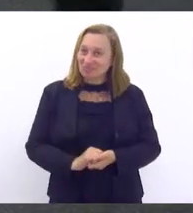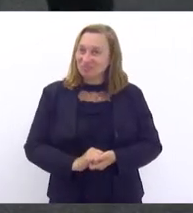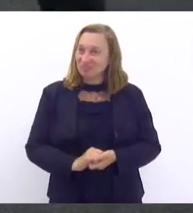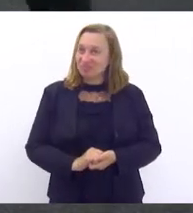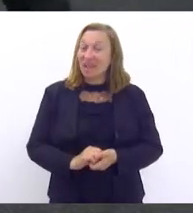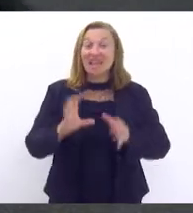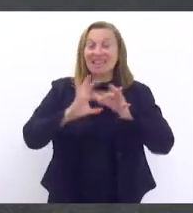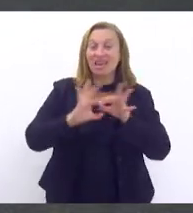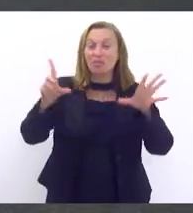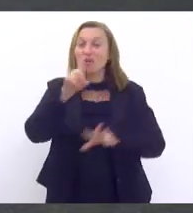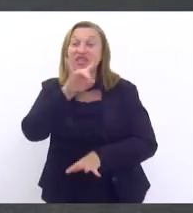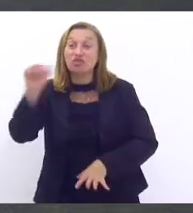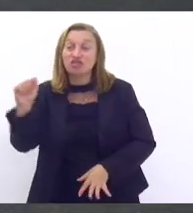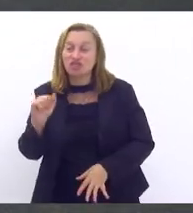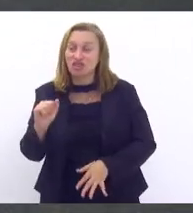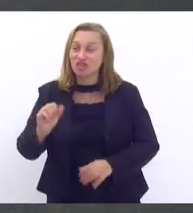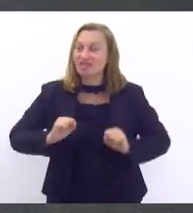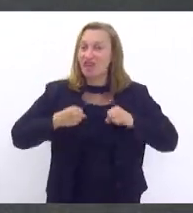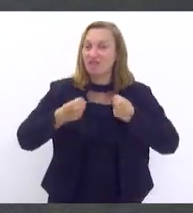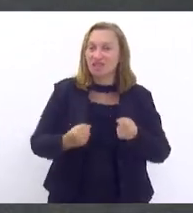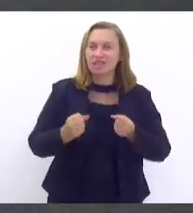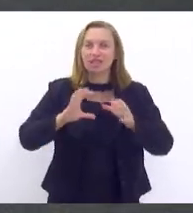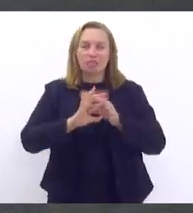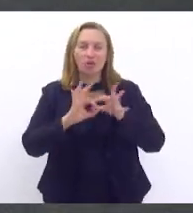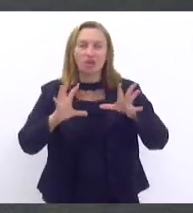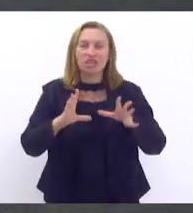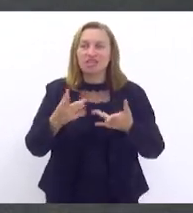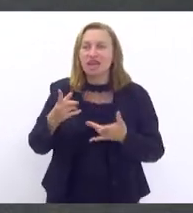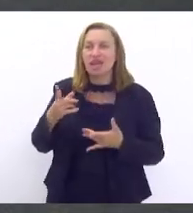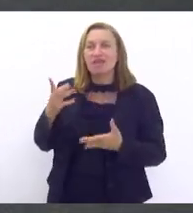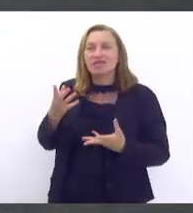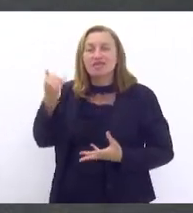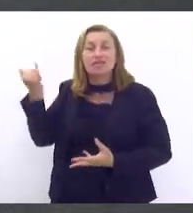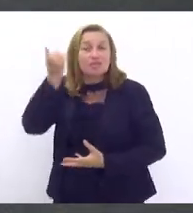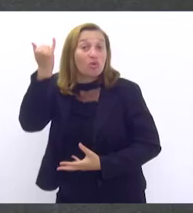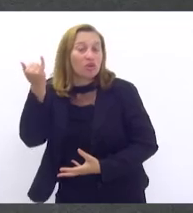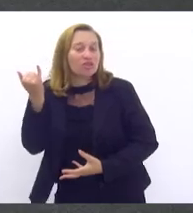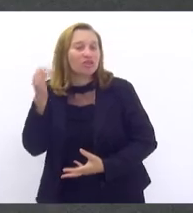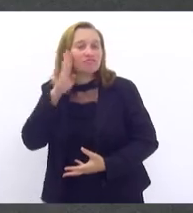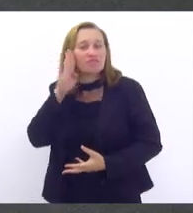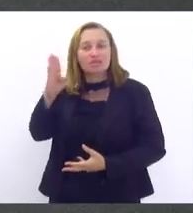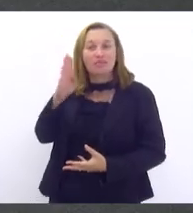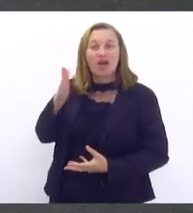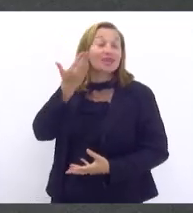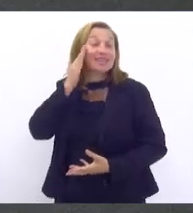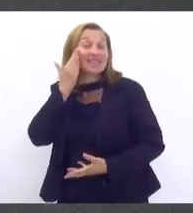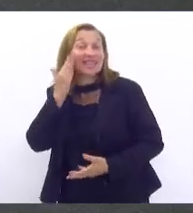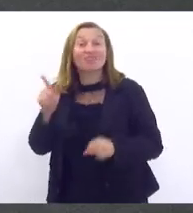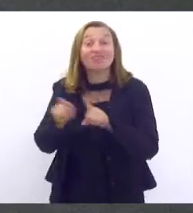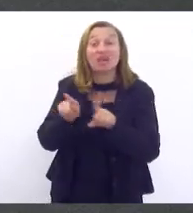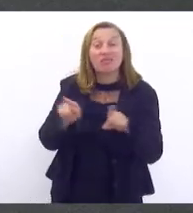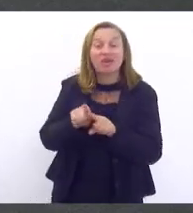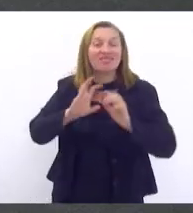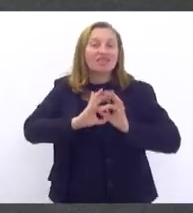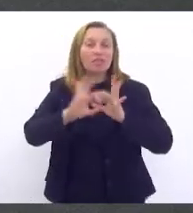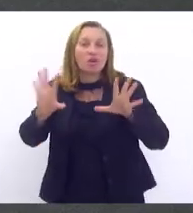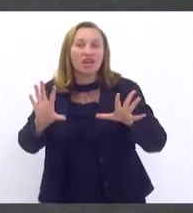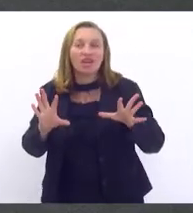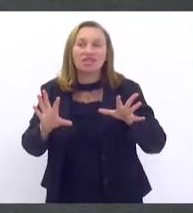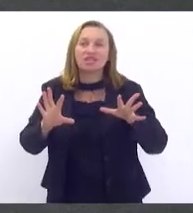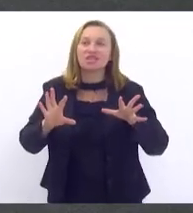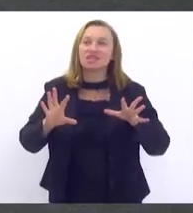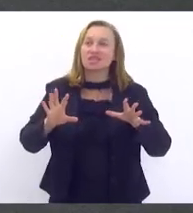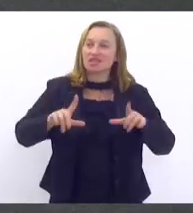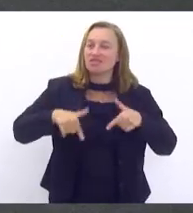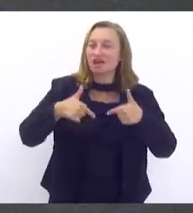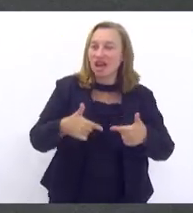da Democracia, Dia da Defesa da Democracia é algo que é essencial e importante, e entendendo também que democracia se